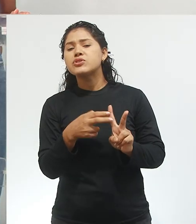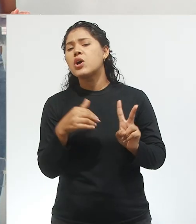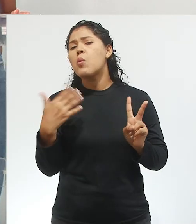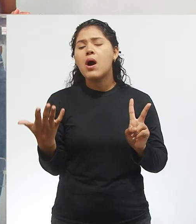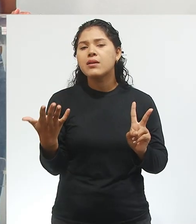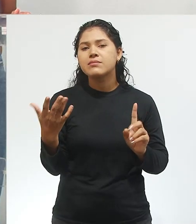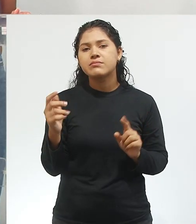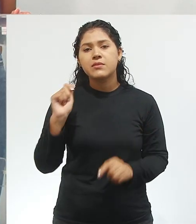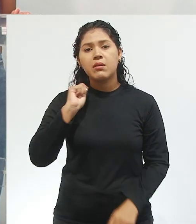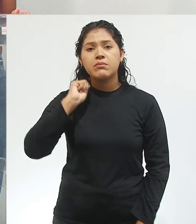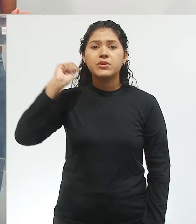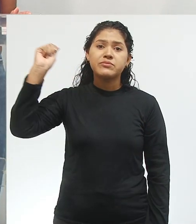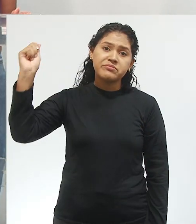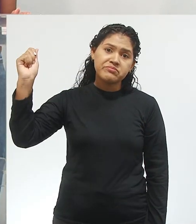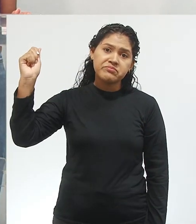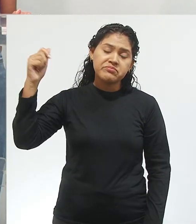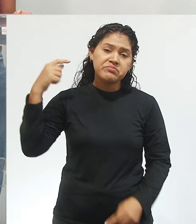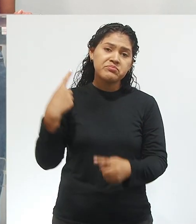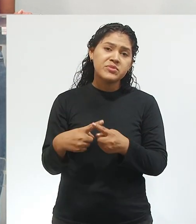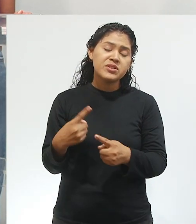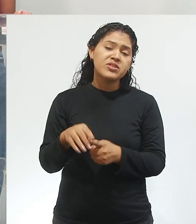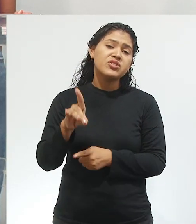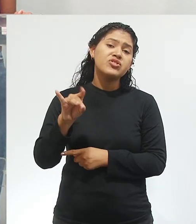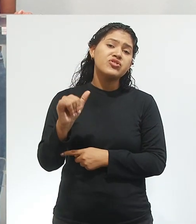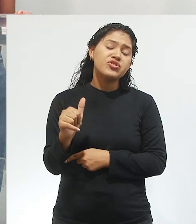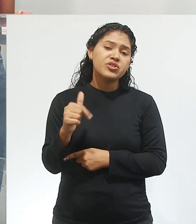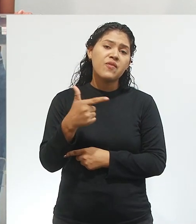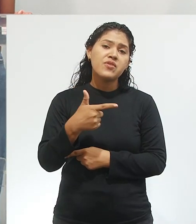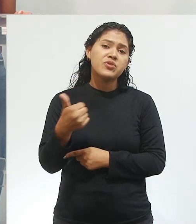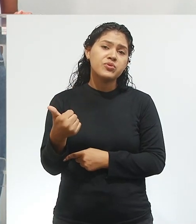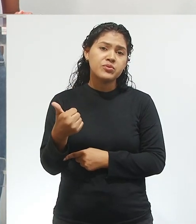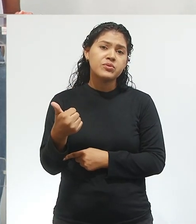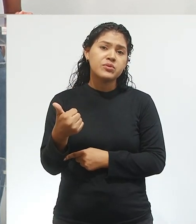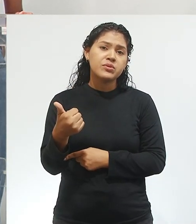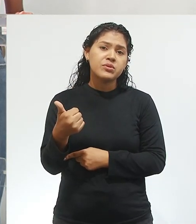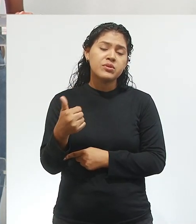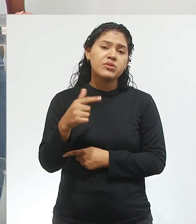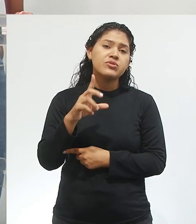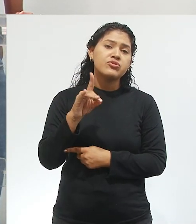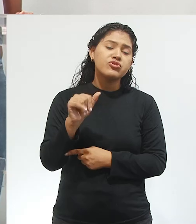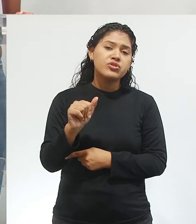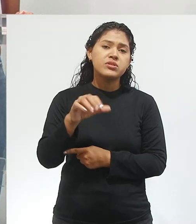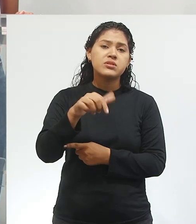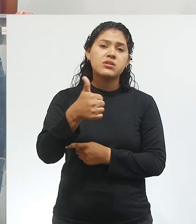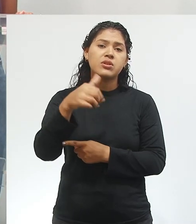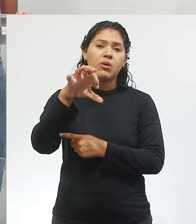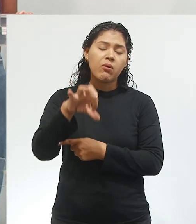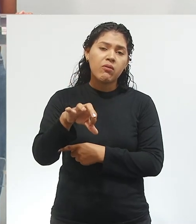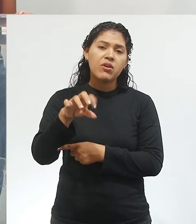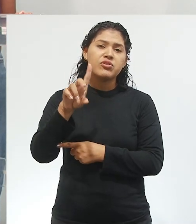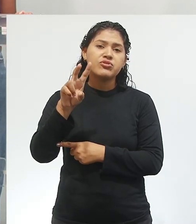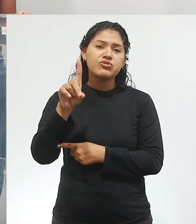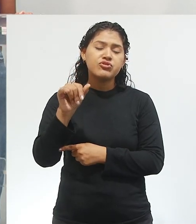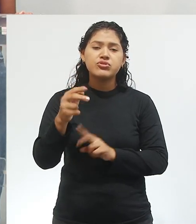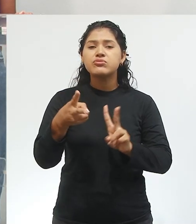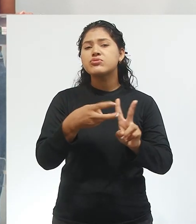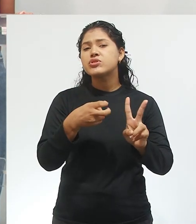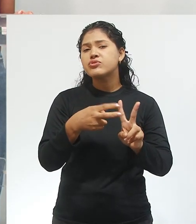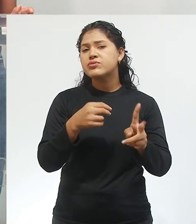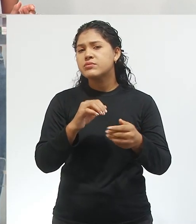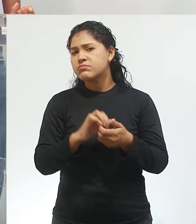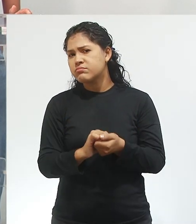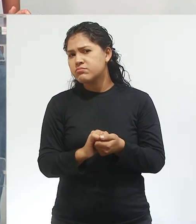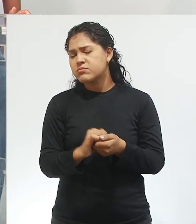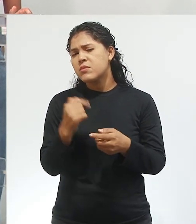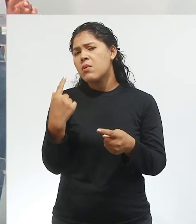quê? Por conta do Dia dos Povos Indígenas. Não vai ser diferente em relação, por exemplo, a novembro. Por que